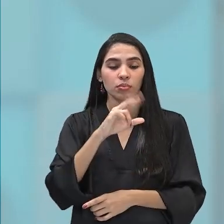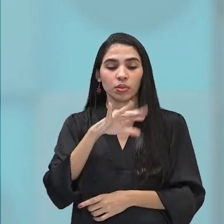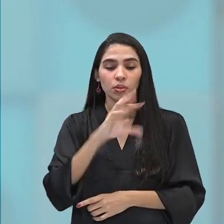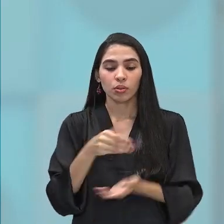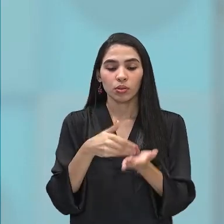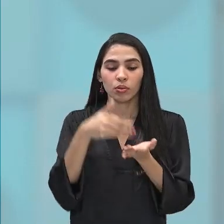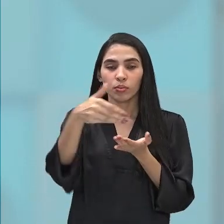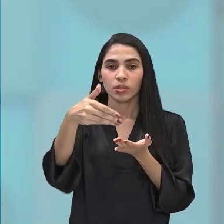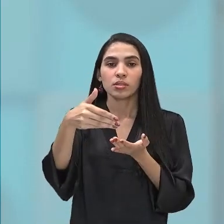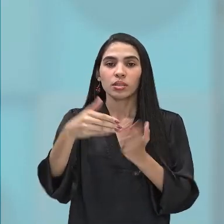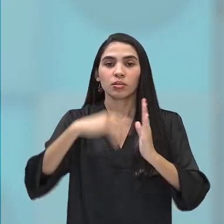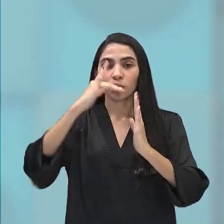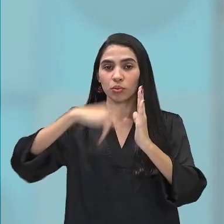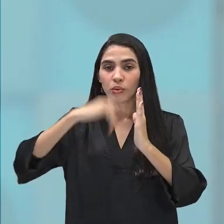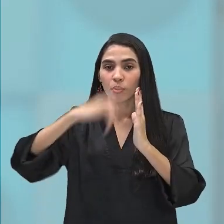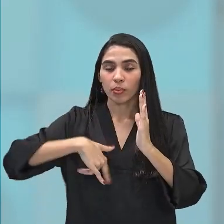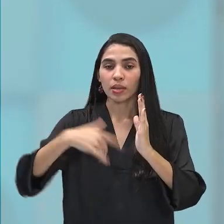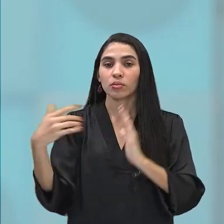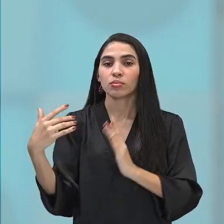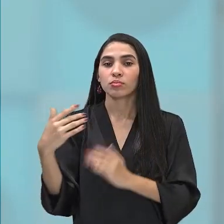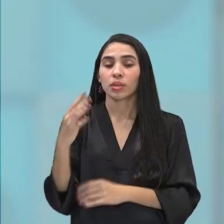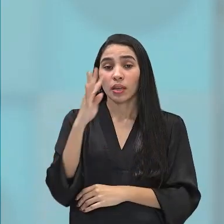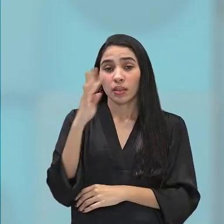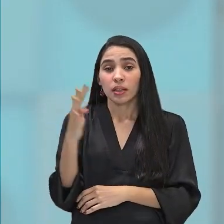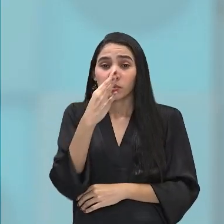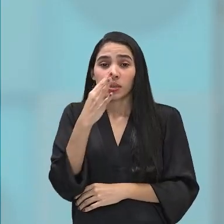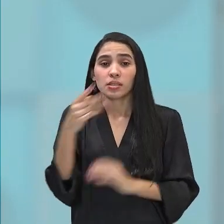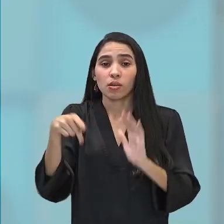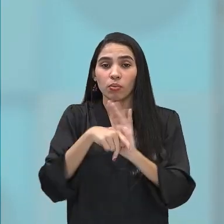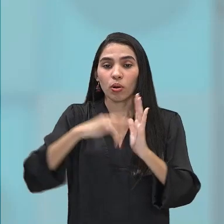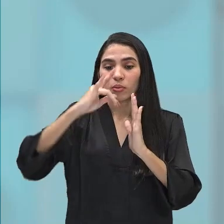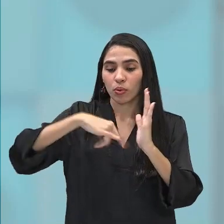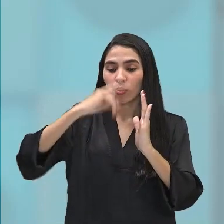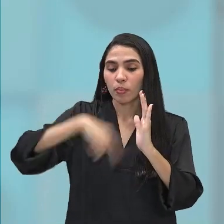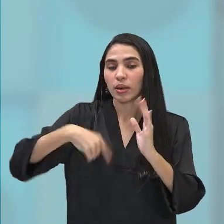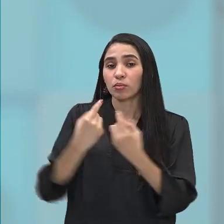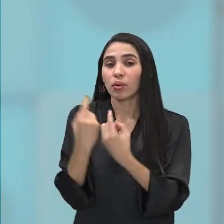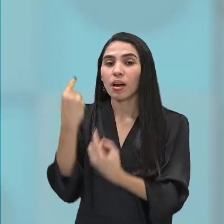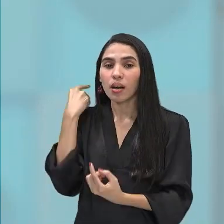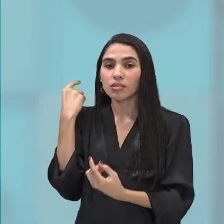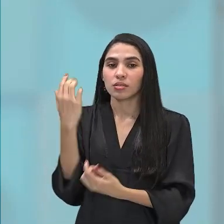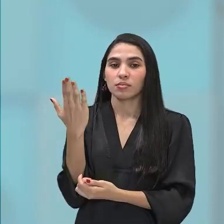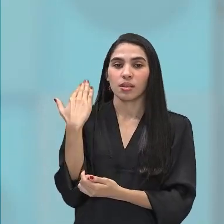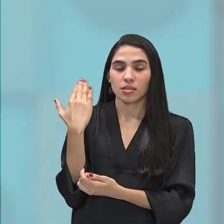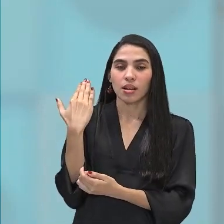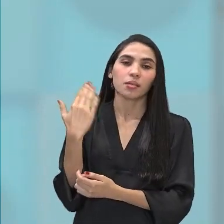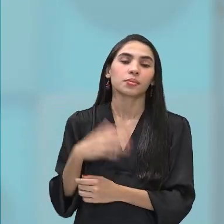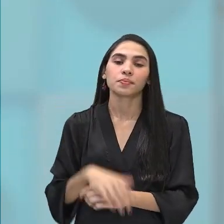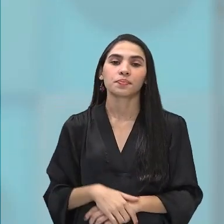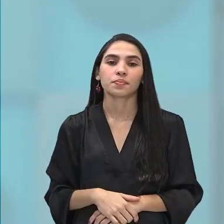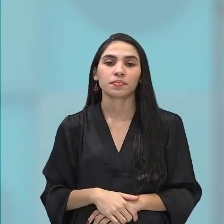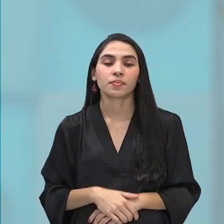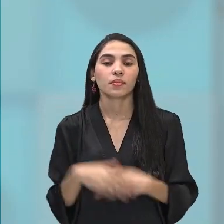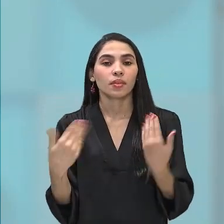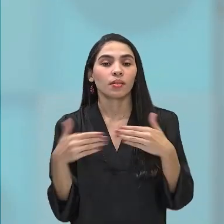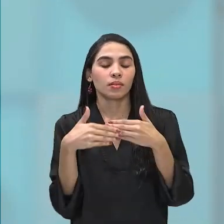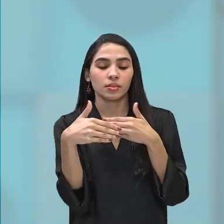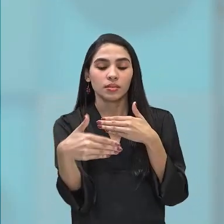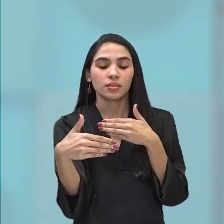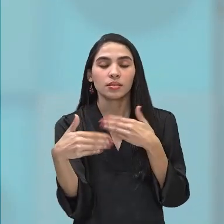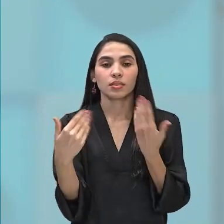de documentos efetivamente existidos, né, documentos que existiram na verdade, não é? E que a partir